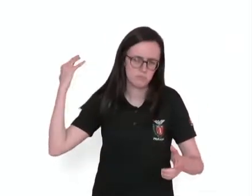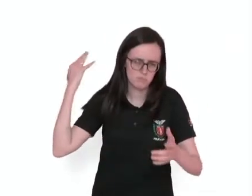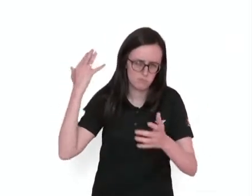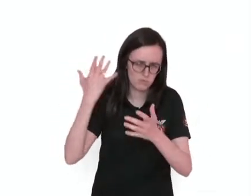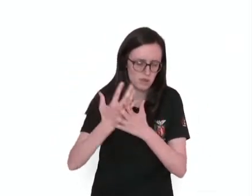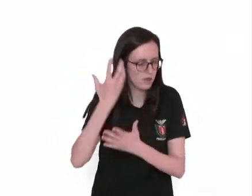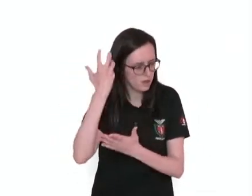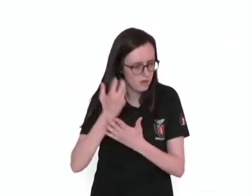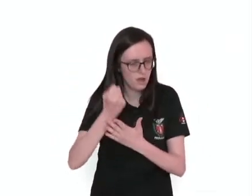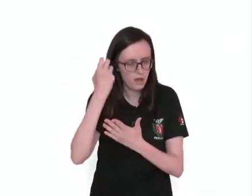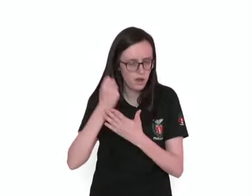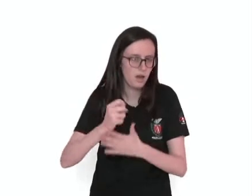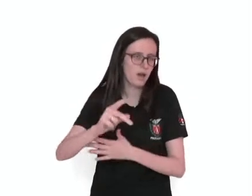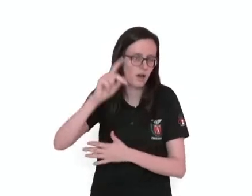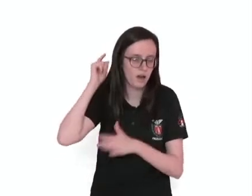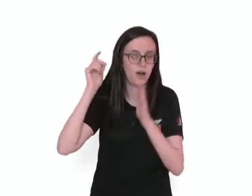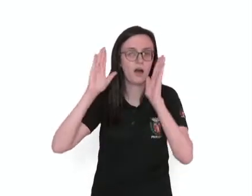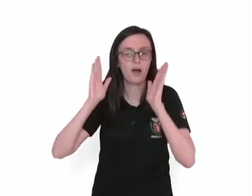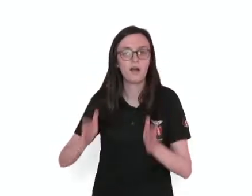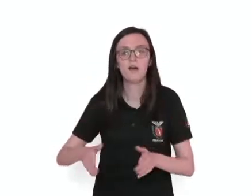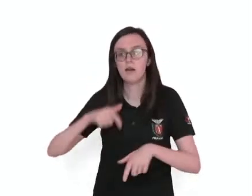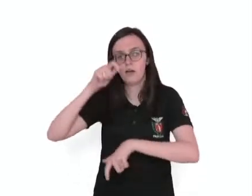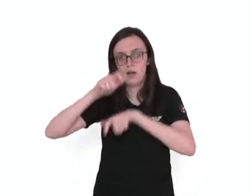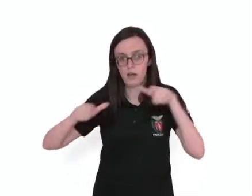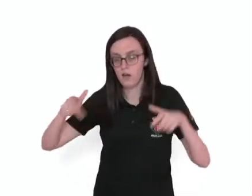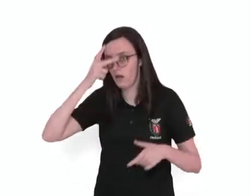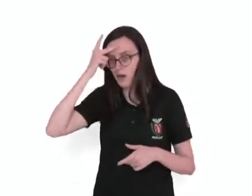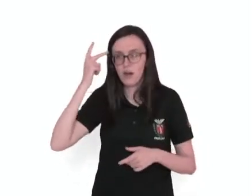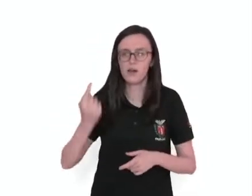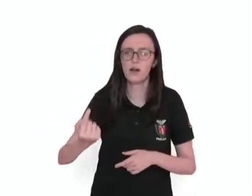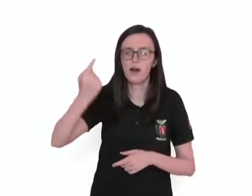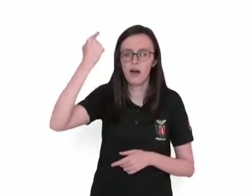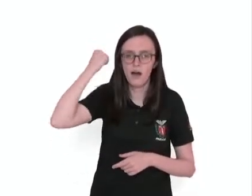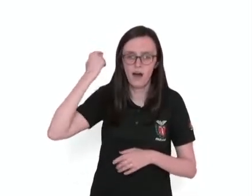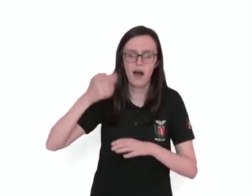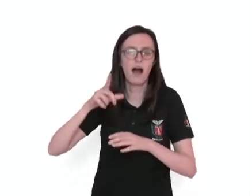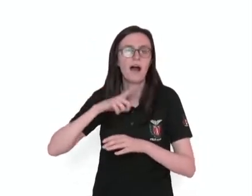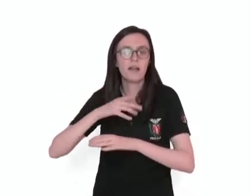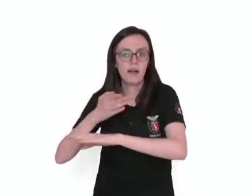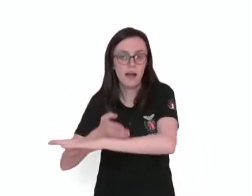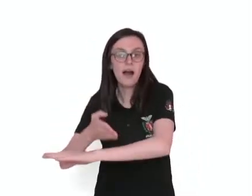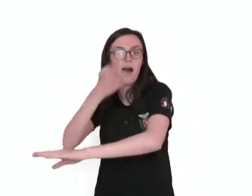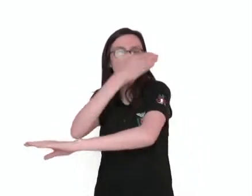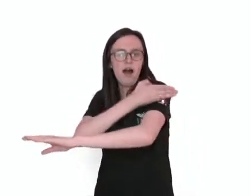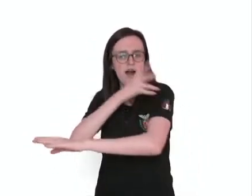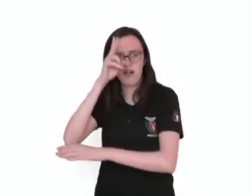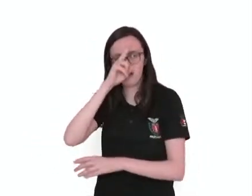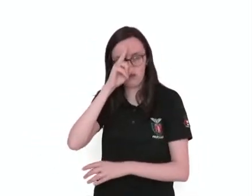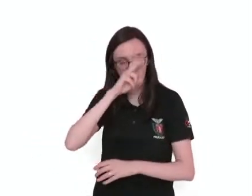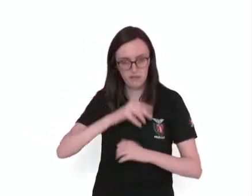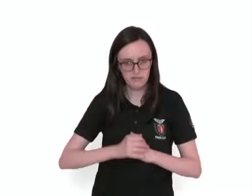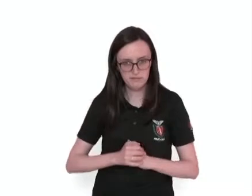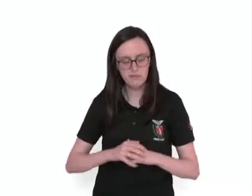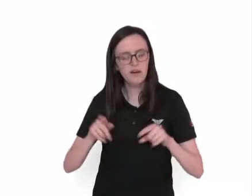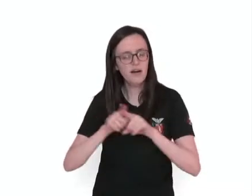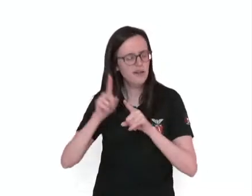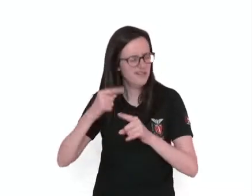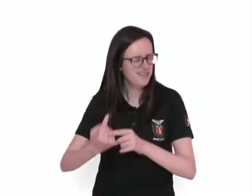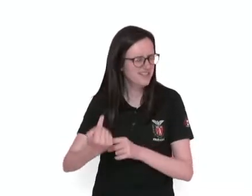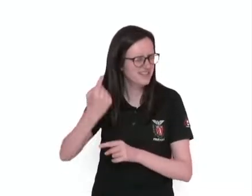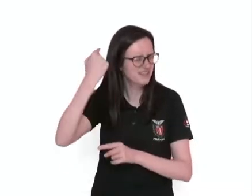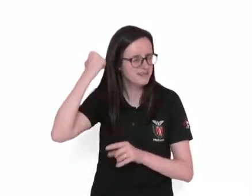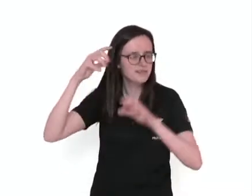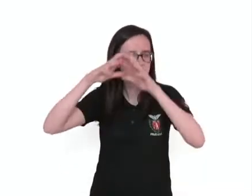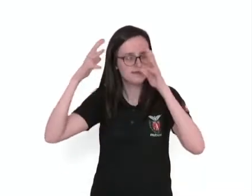primeiros registros feitos pelo homem, lá na pré-história, né? Nas cavernas, isso mesmo, desde as cavernas,